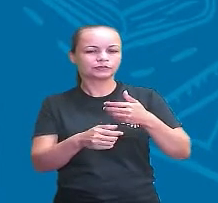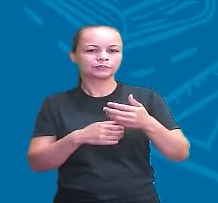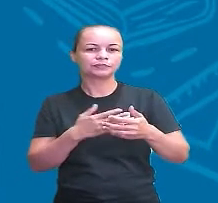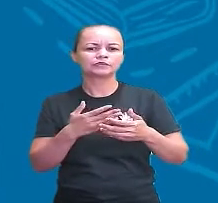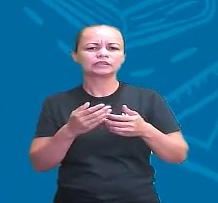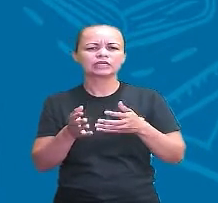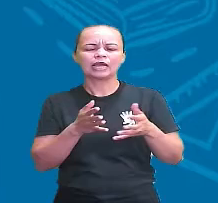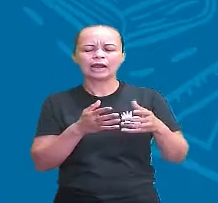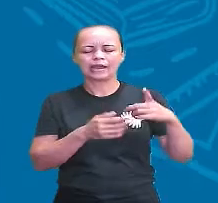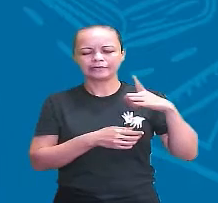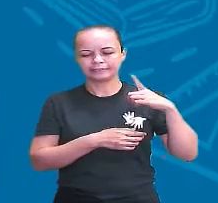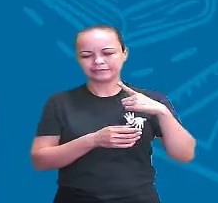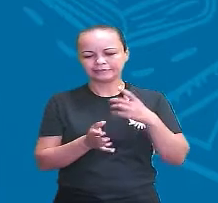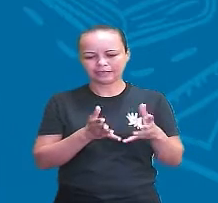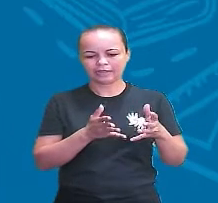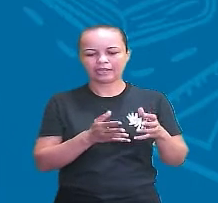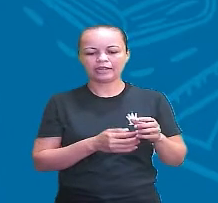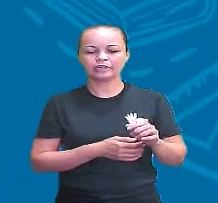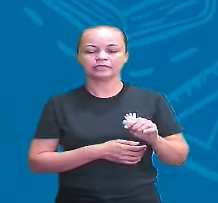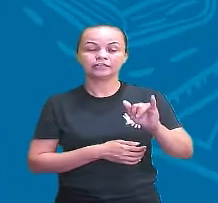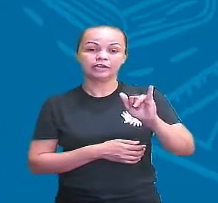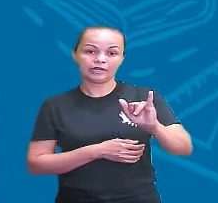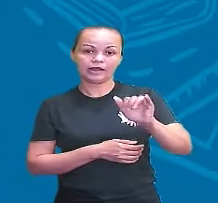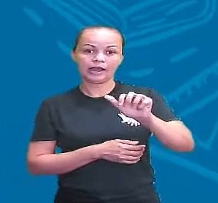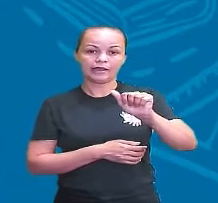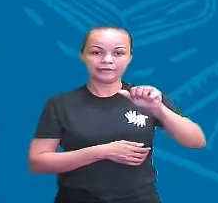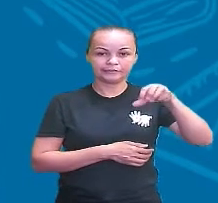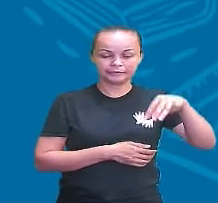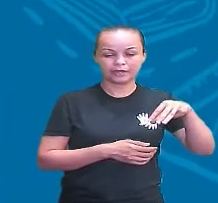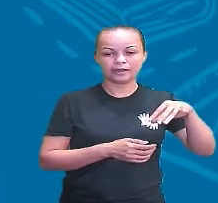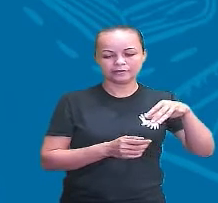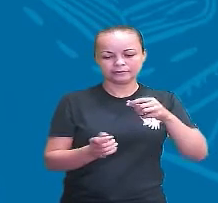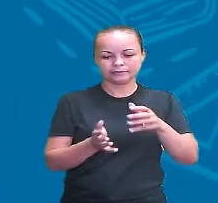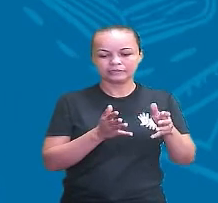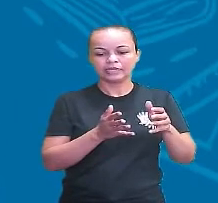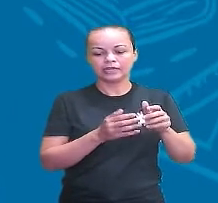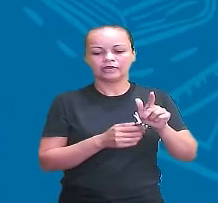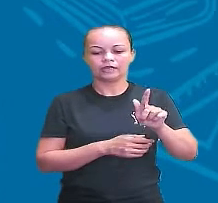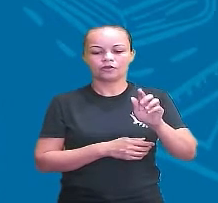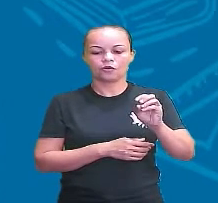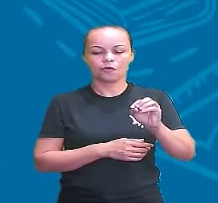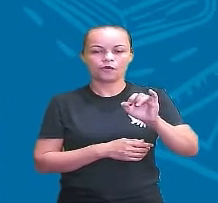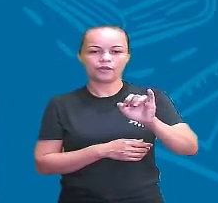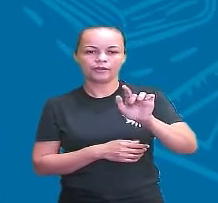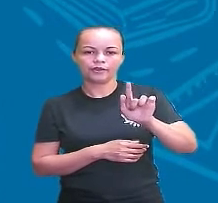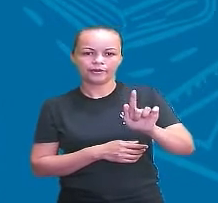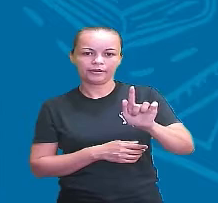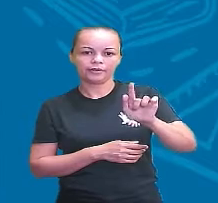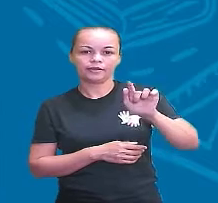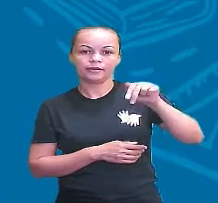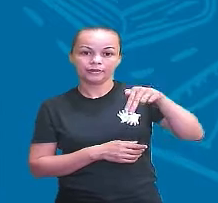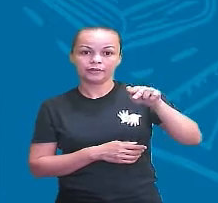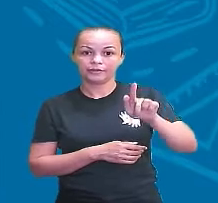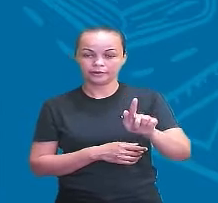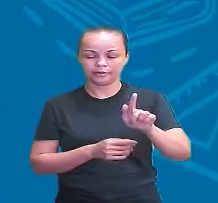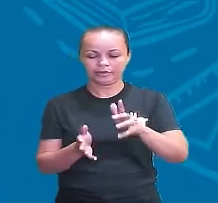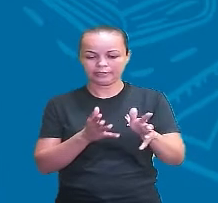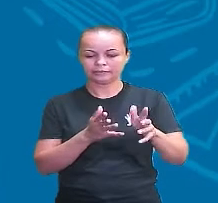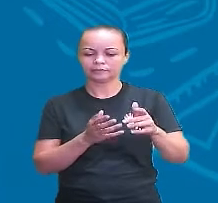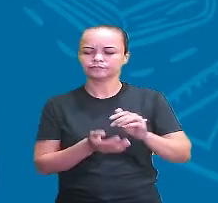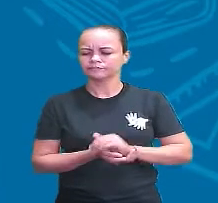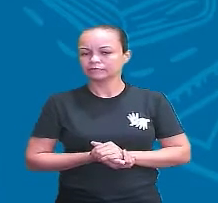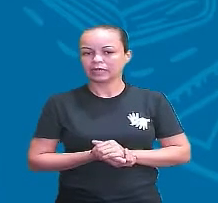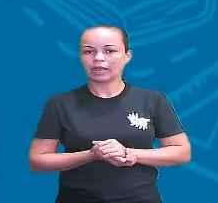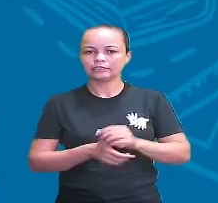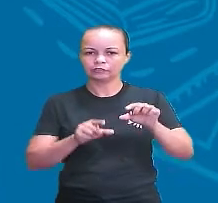sujeito I, fica na forma de am. I am going to travel to Paris next year. Eu vou a Paris no